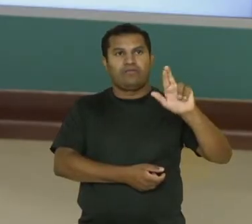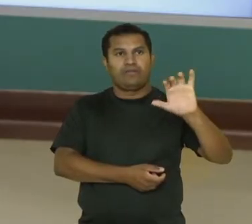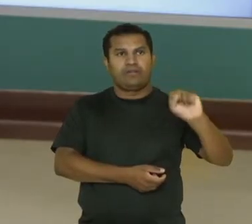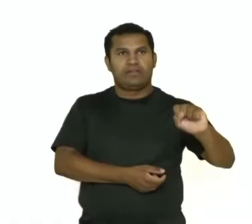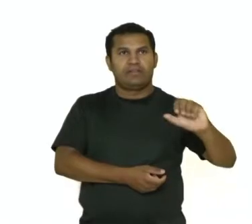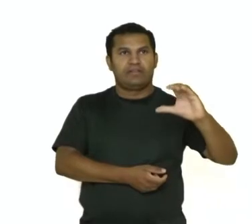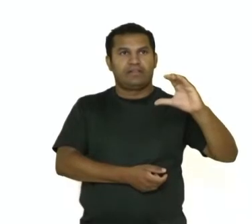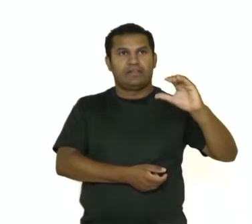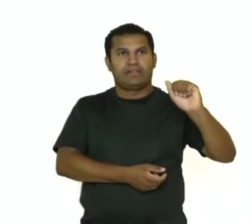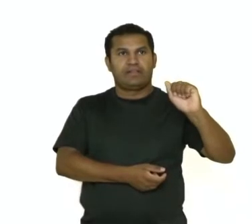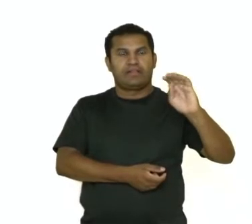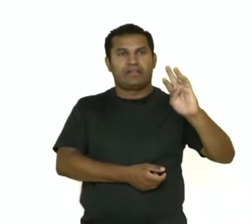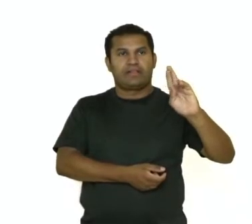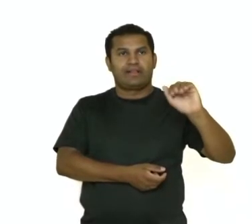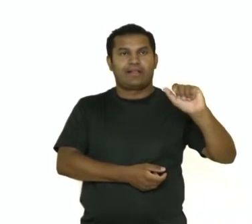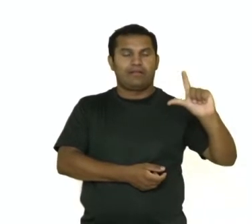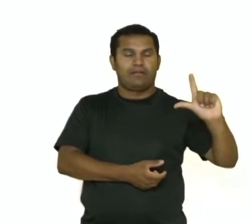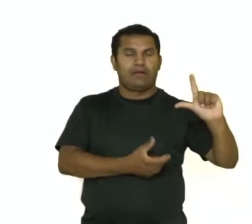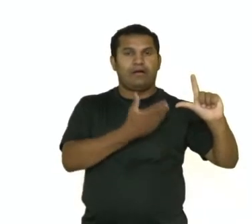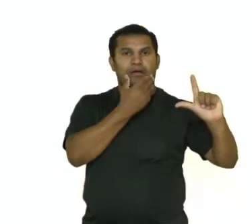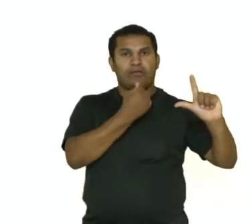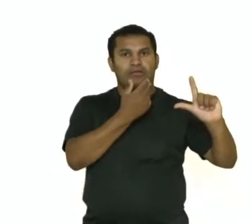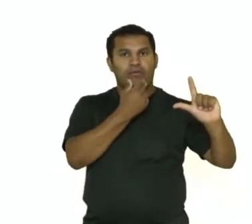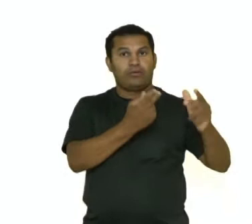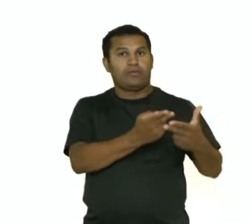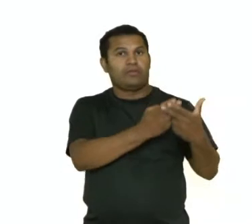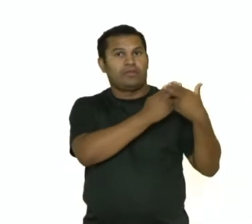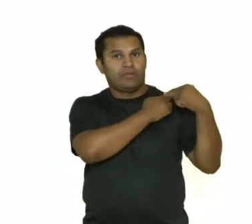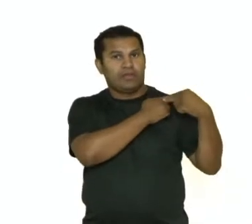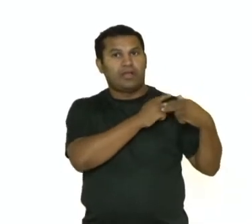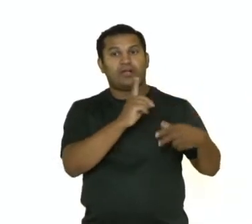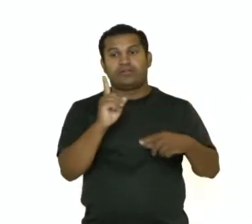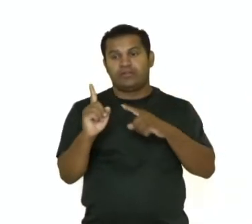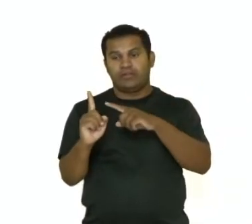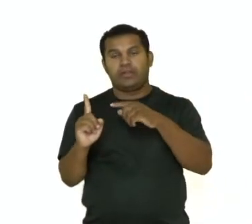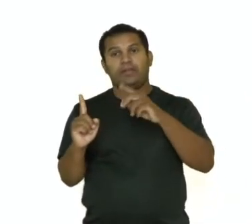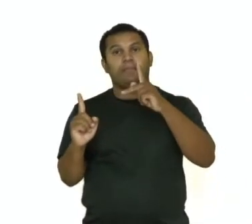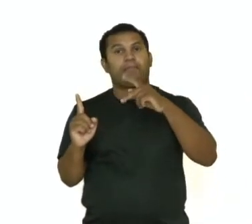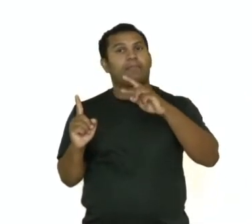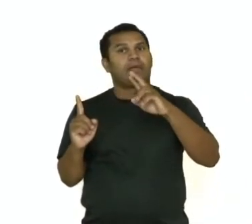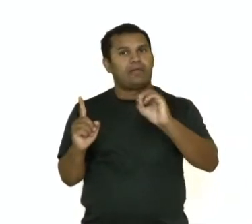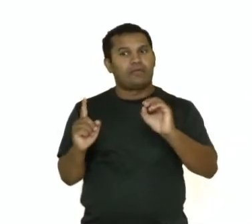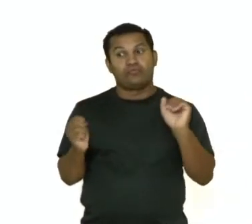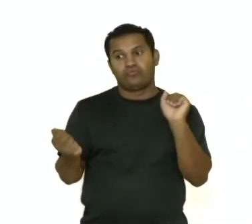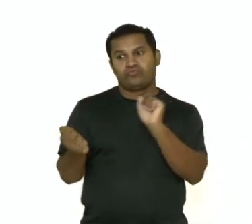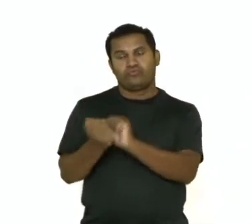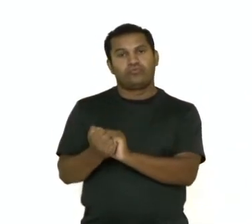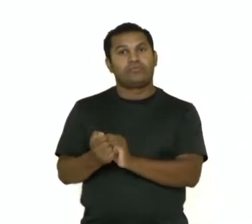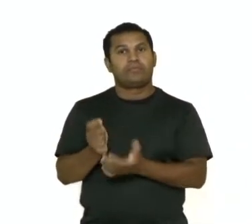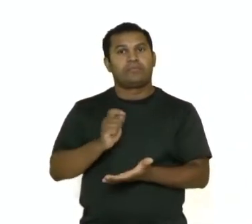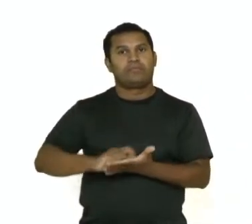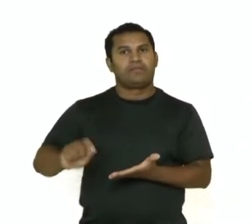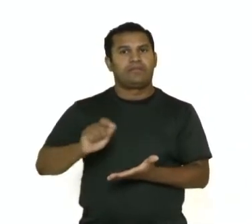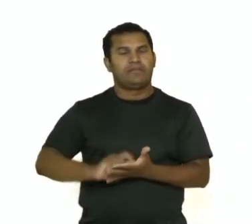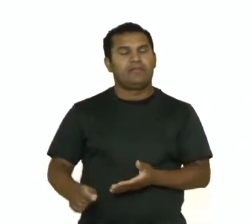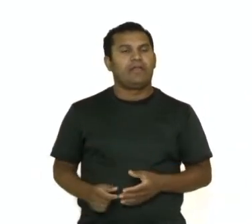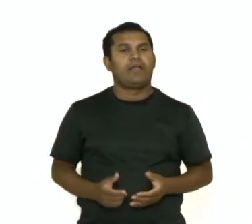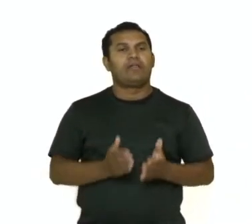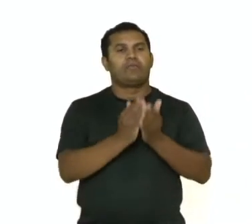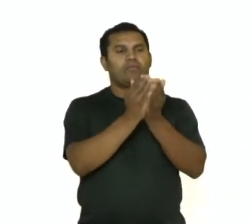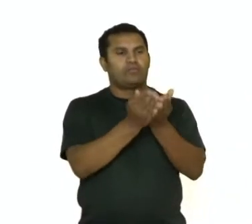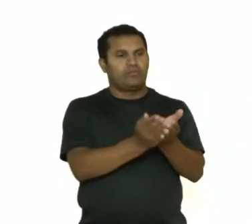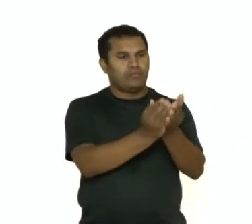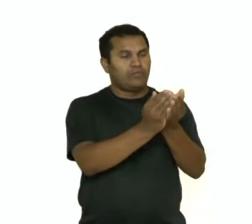o relato da primeira expedição portuguesa ao território brasileiro de que se tem notícia.